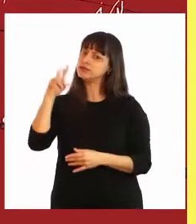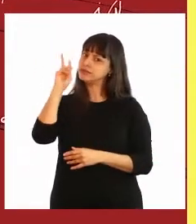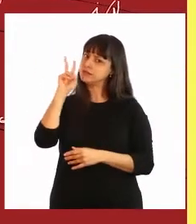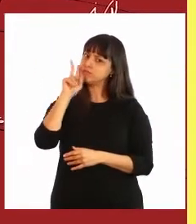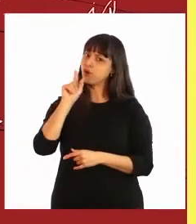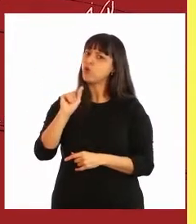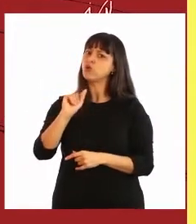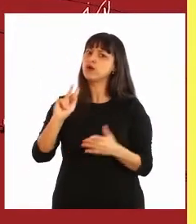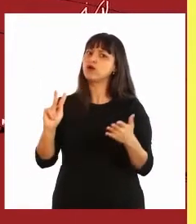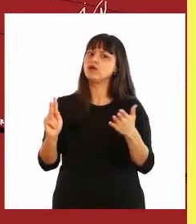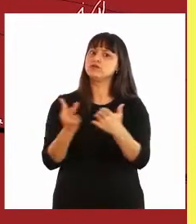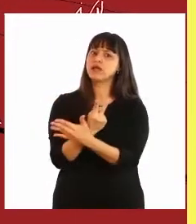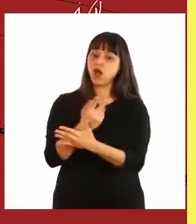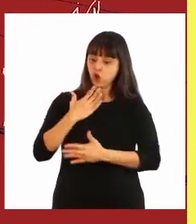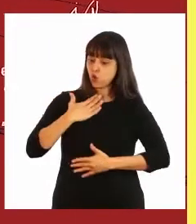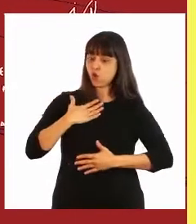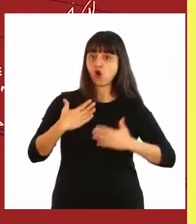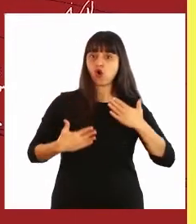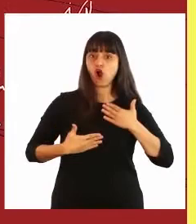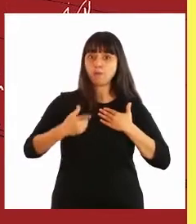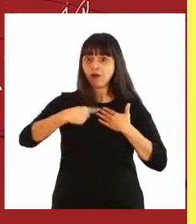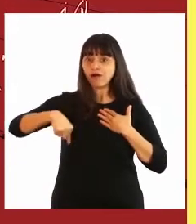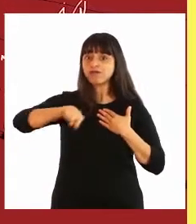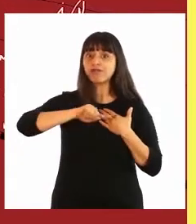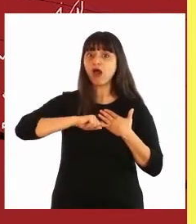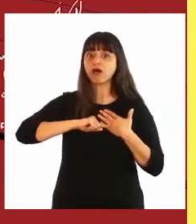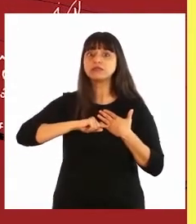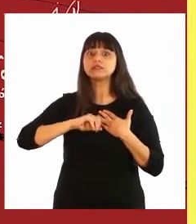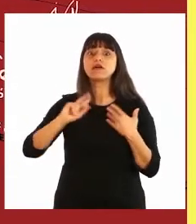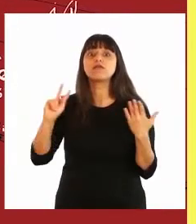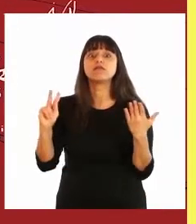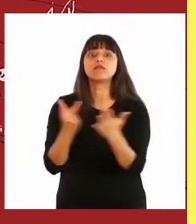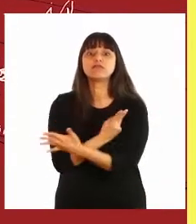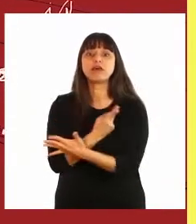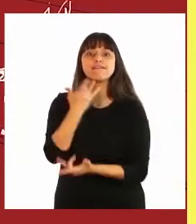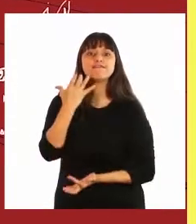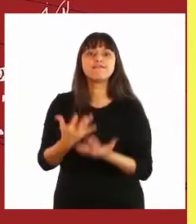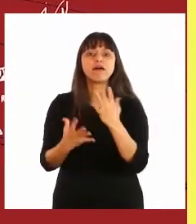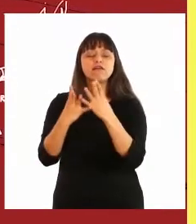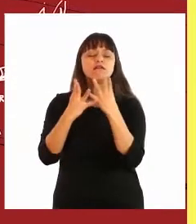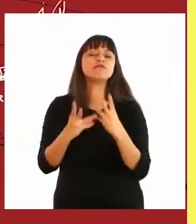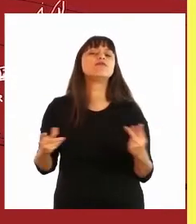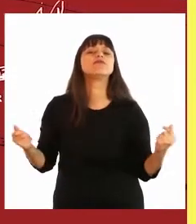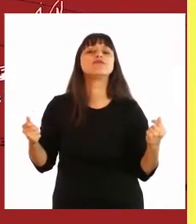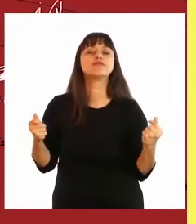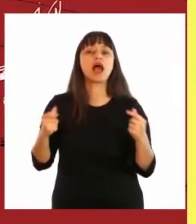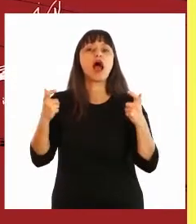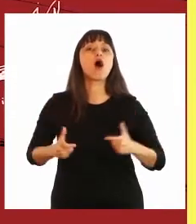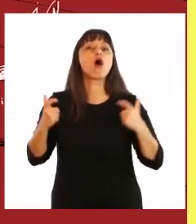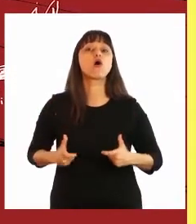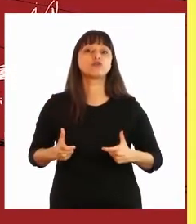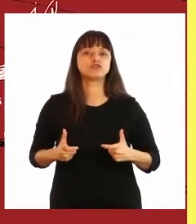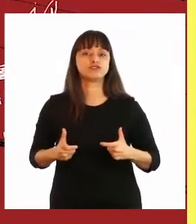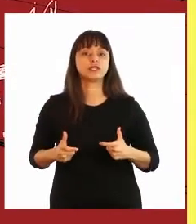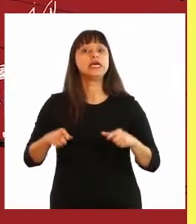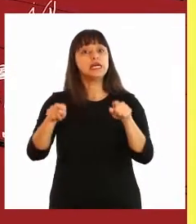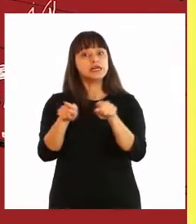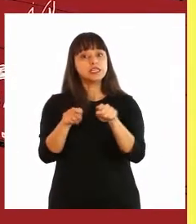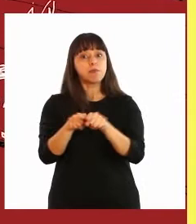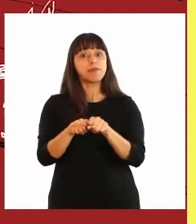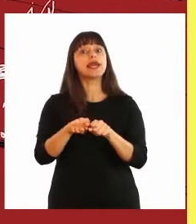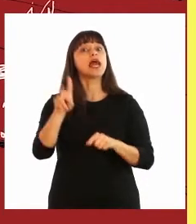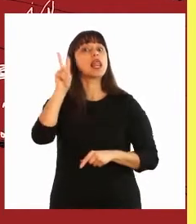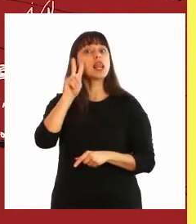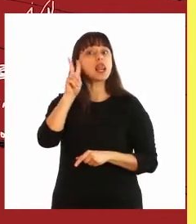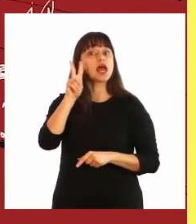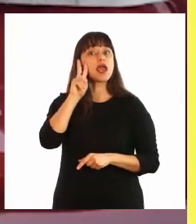o que fizeram com os nossos corpos? Para onde os nossos corpos estão indo? E no Chefe do Uaupés eu coloco o Galdino Pataxó. Então,